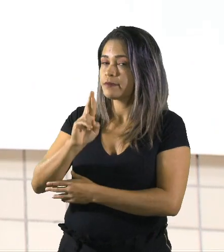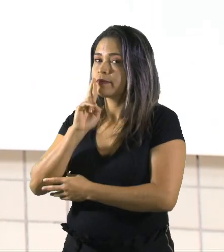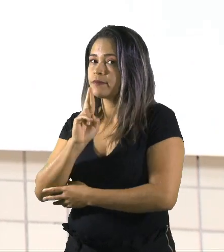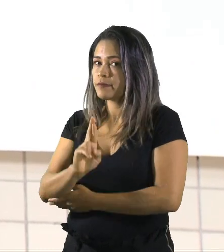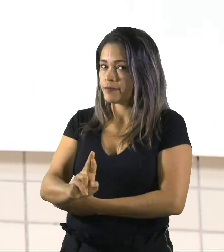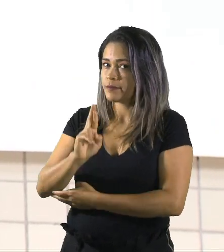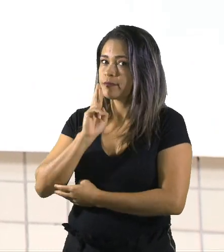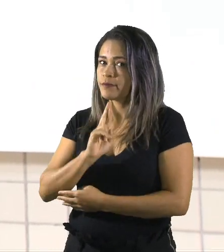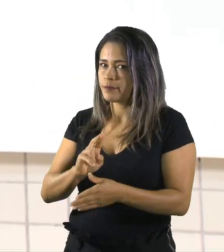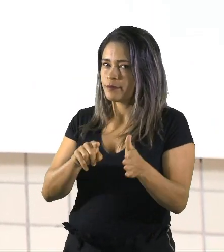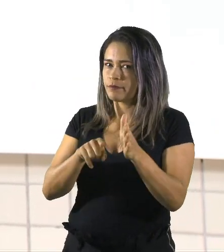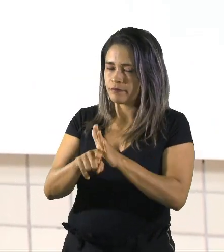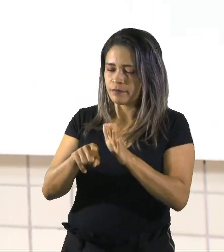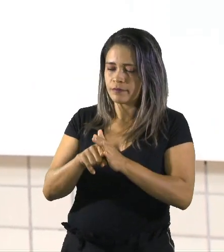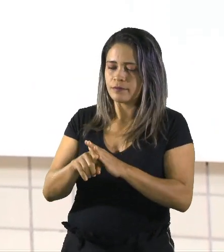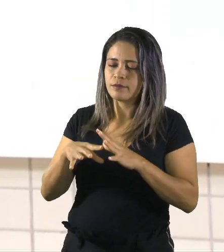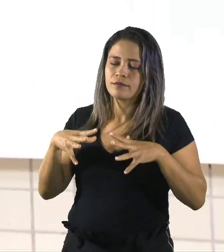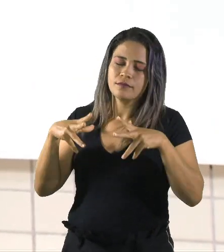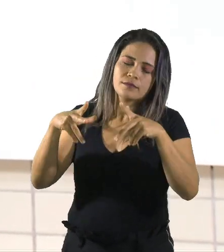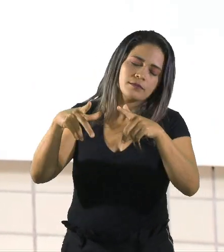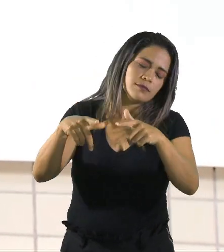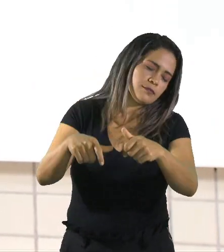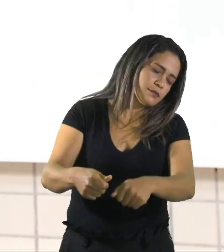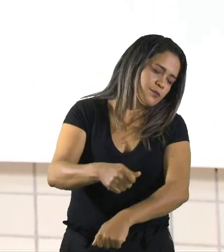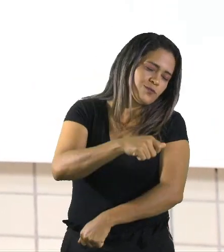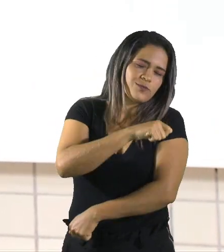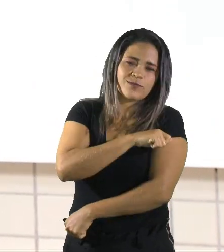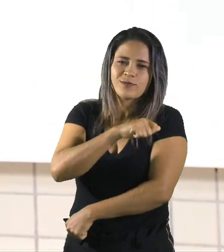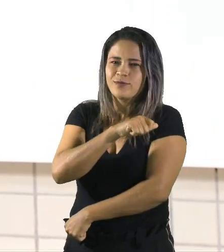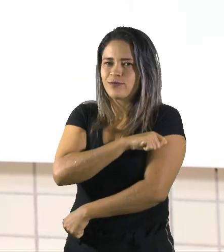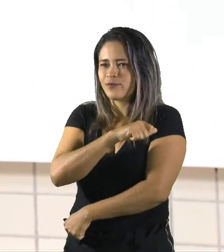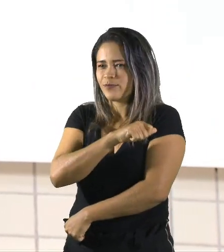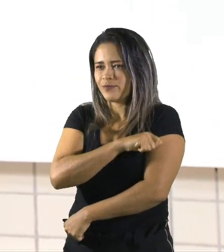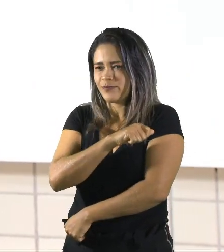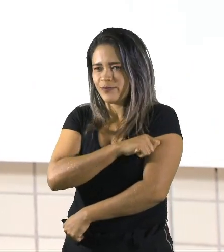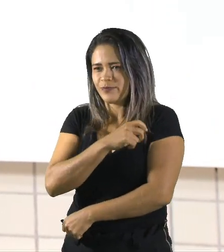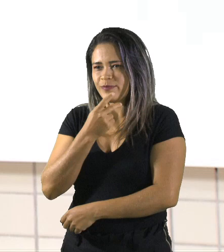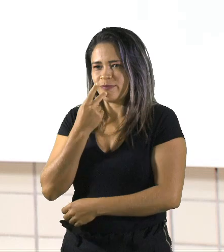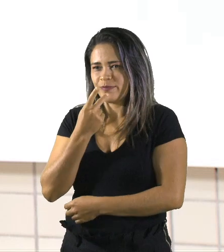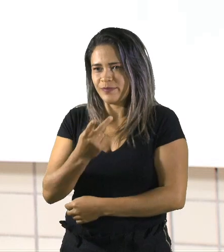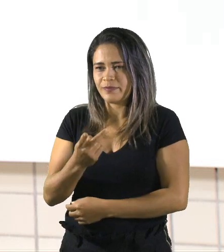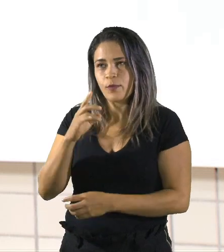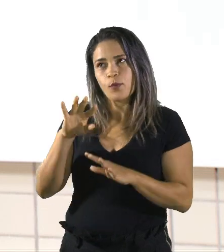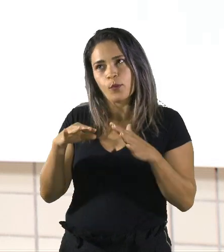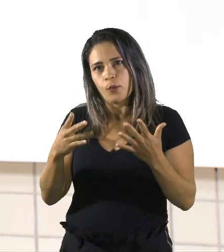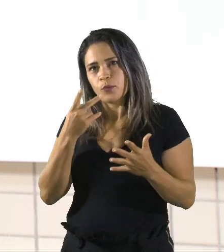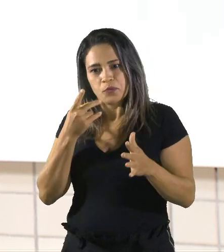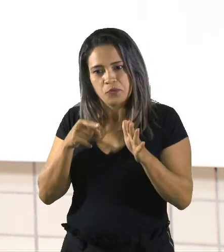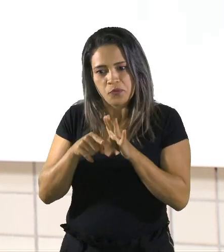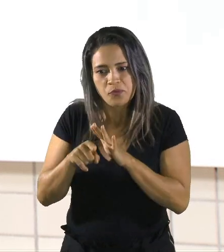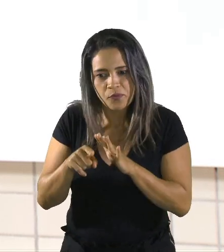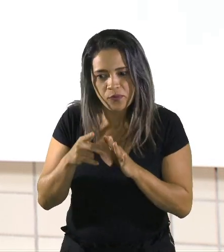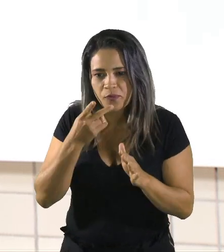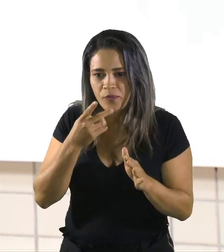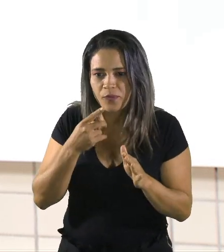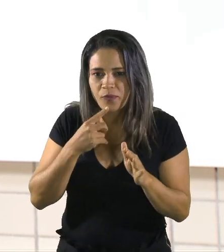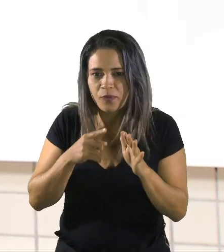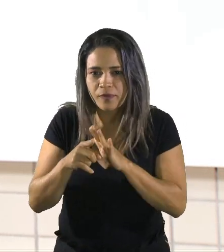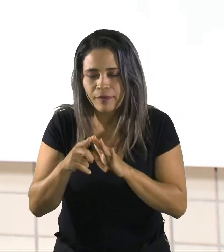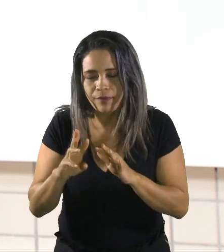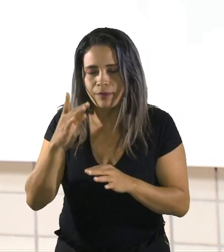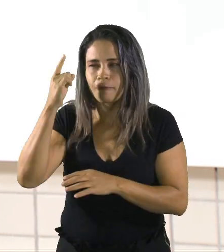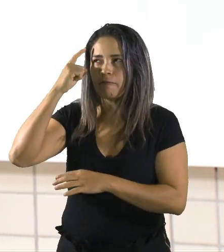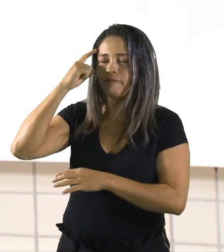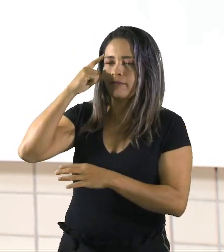que todo aluno faz, ou se não faz, pelo menos pensa, né, no início de um conteúdo. Que é